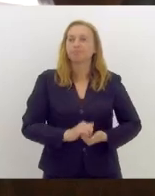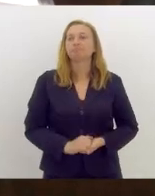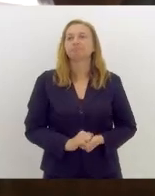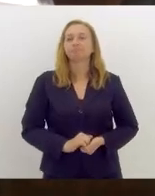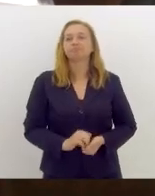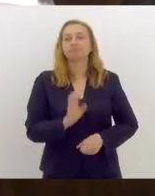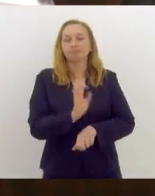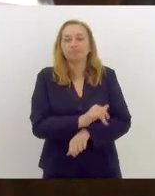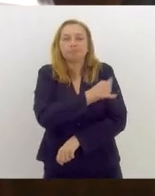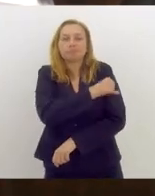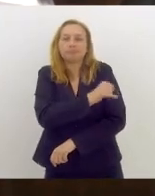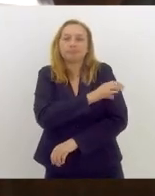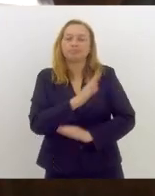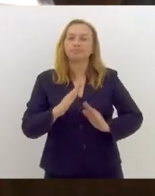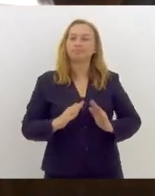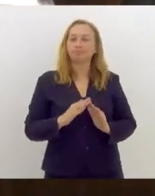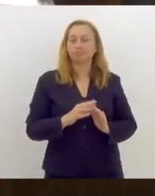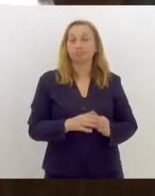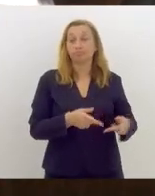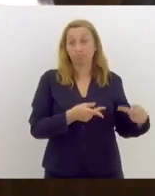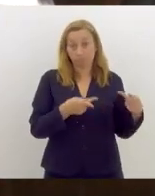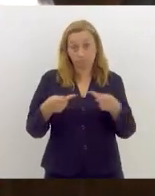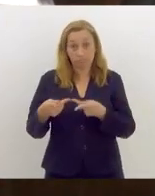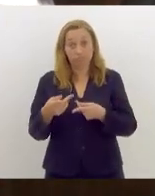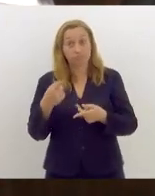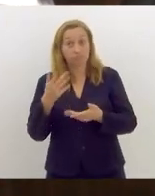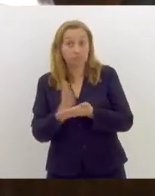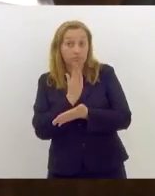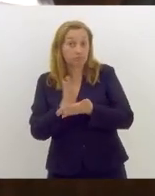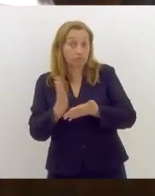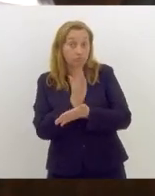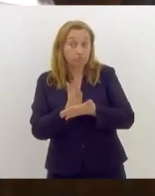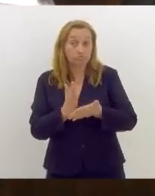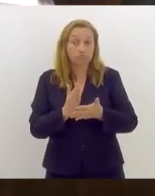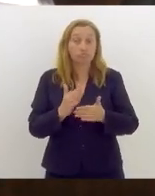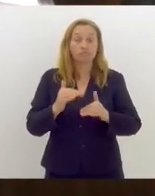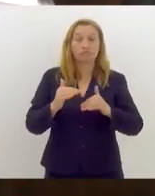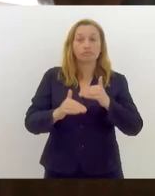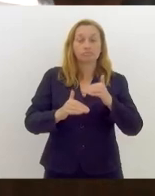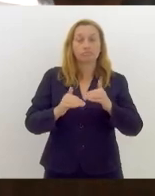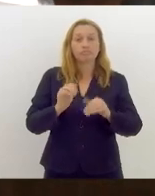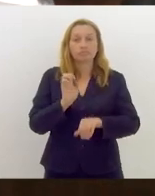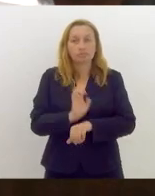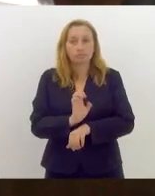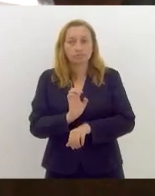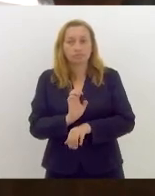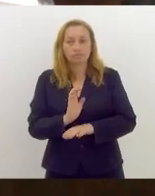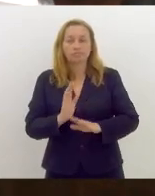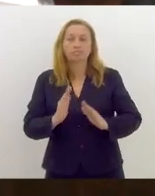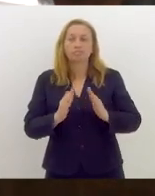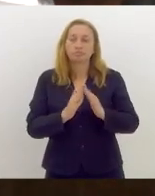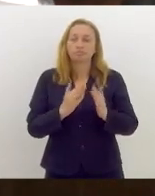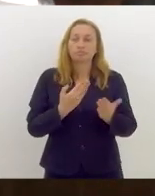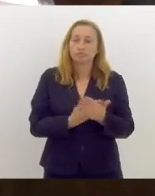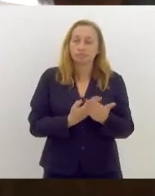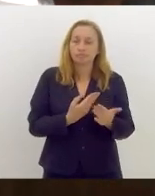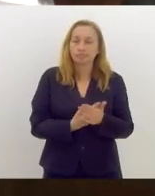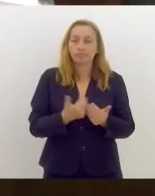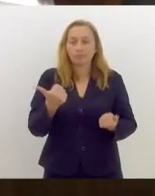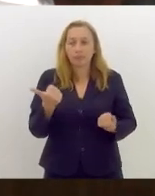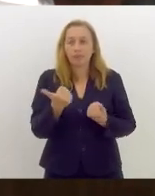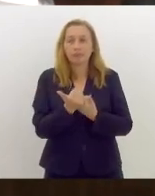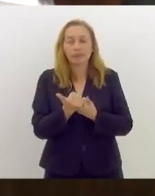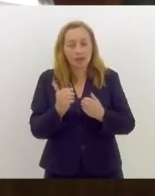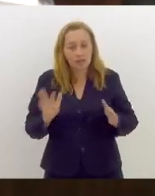escolas do estado do Rio de Janeiro tem visitado Tem o visto que algumas escolas têm desenvolvido hortas escolares tem os estimulado tem um